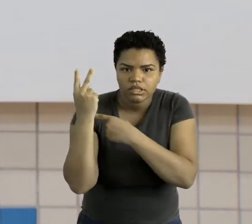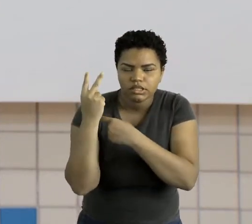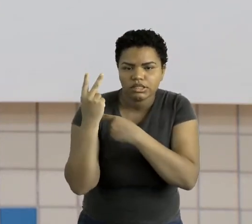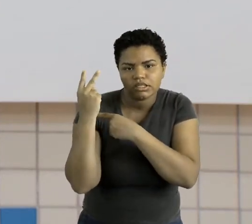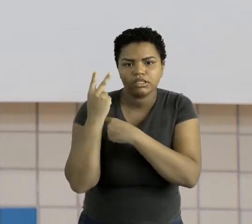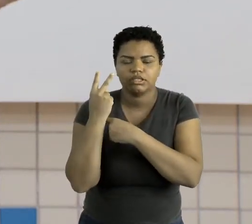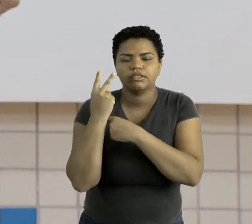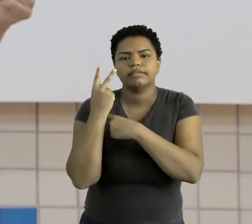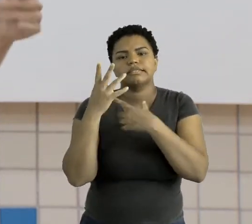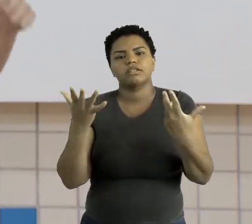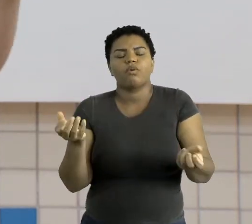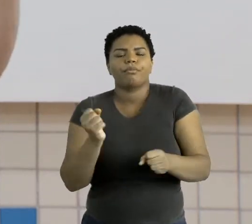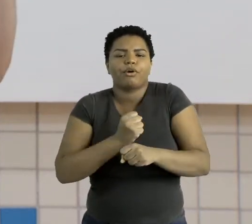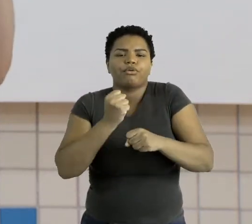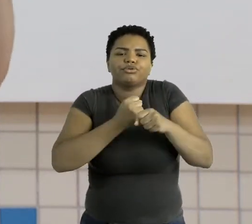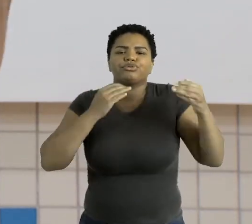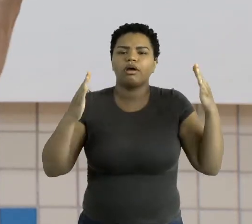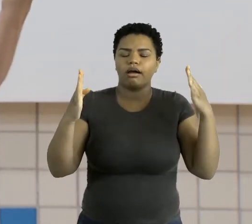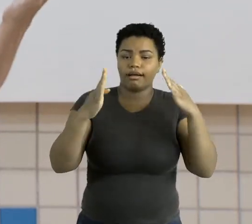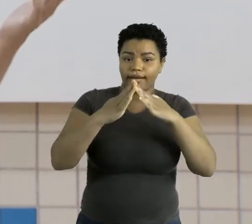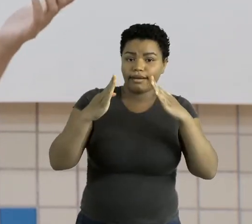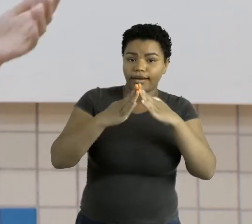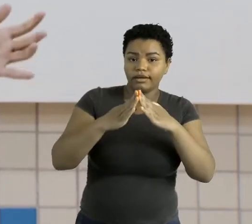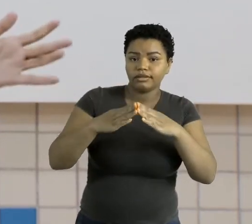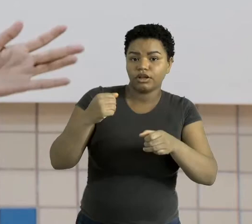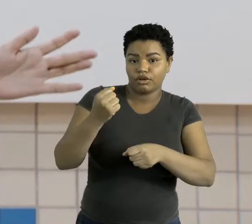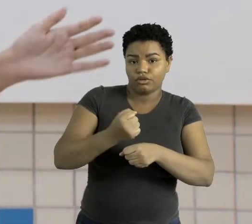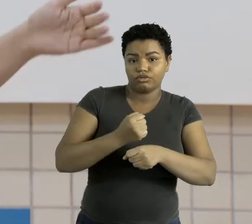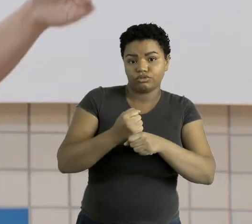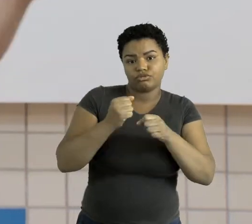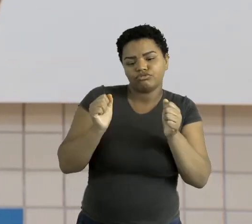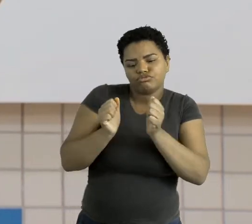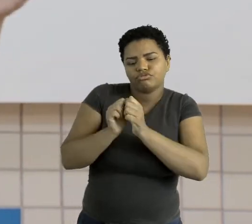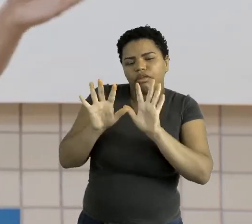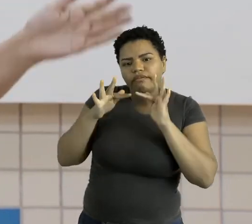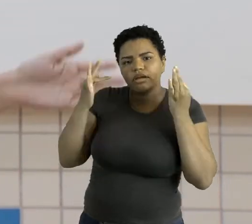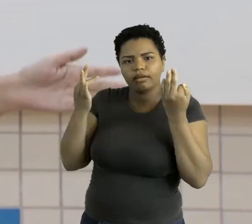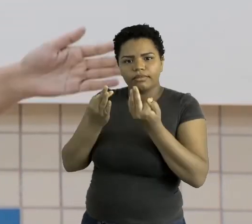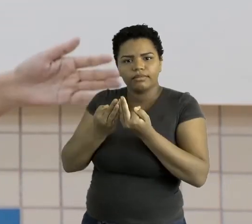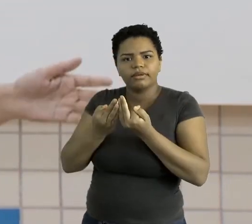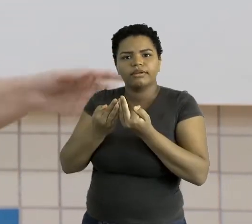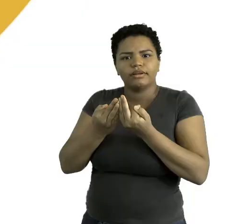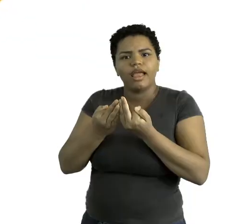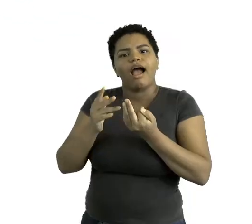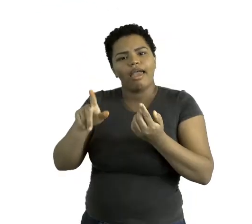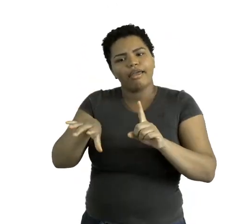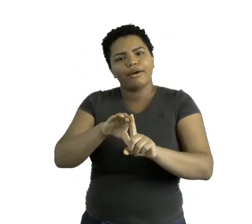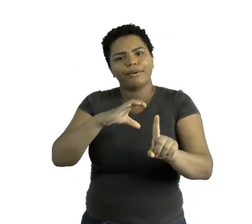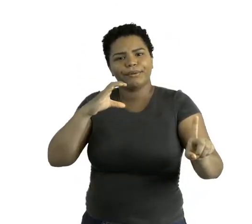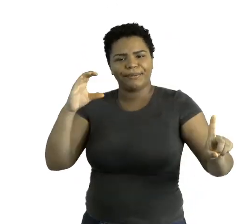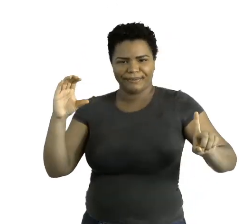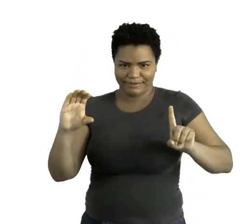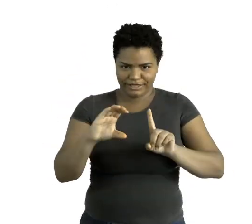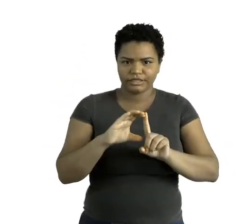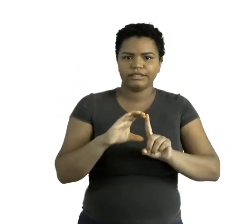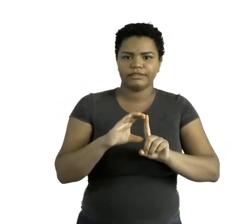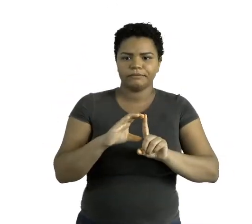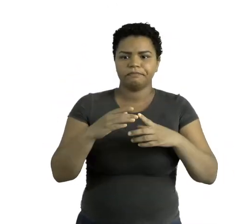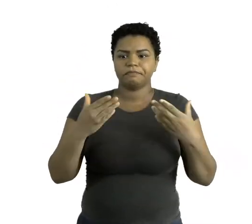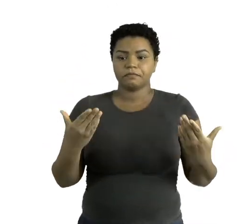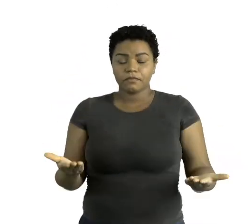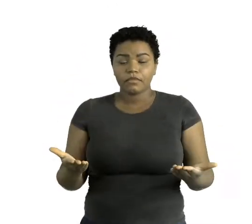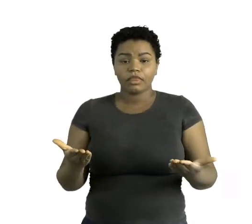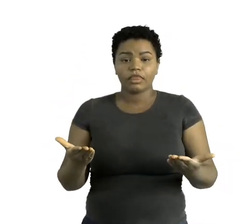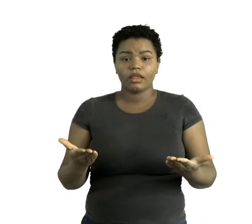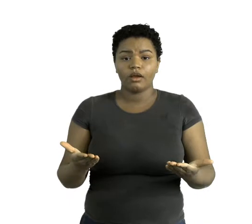construíam casas e construíam as suas famílias. Então eles construíam uma comunidade comunidade. Nessa imagem você vai ver